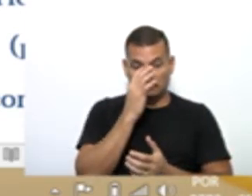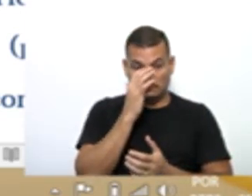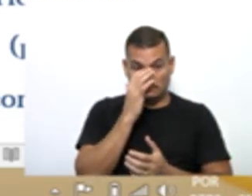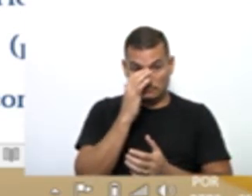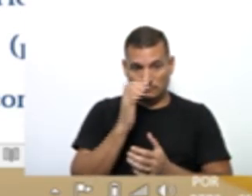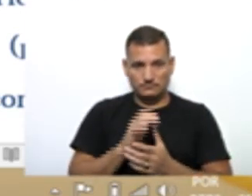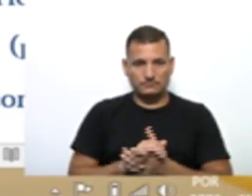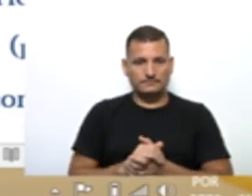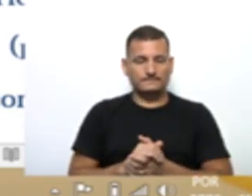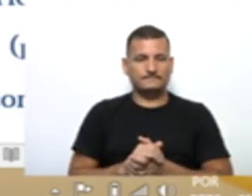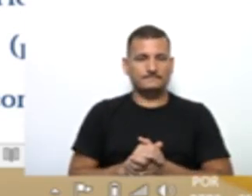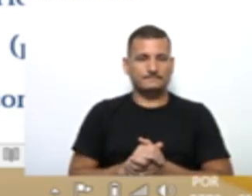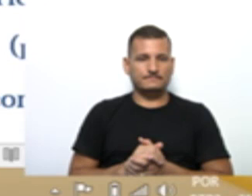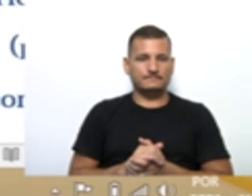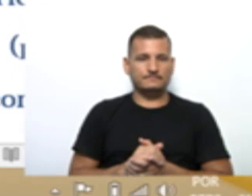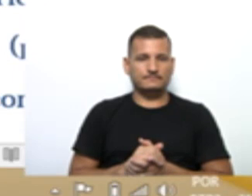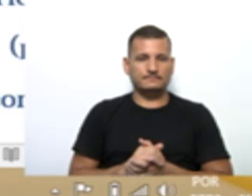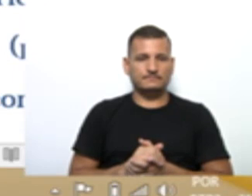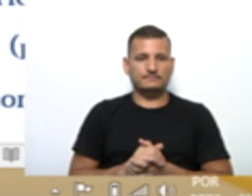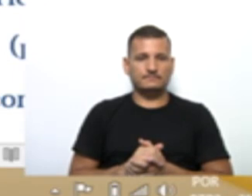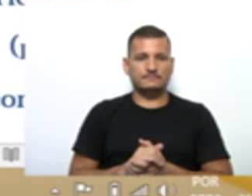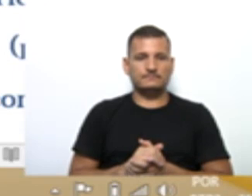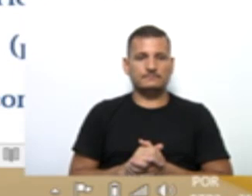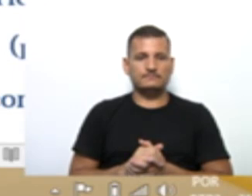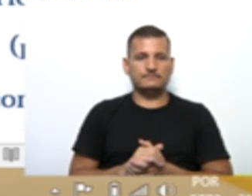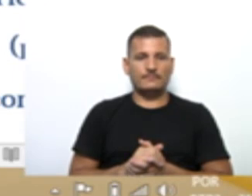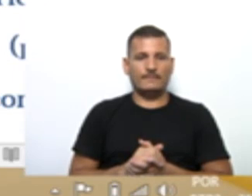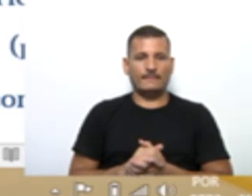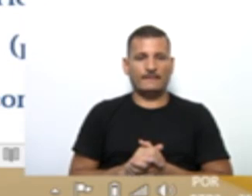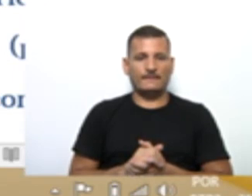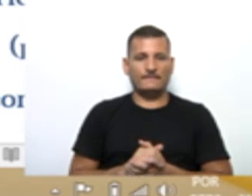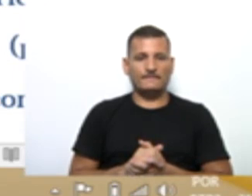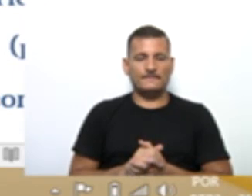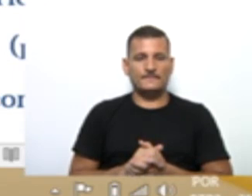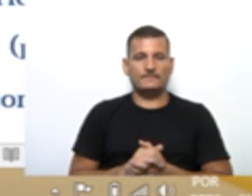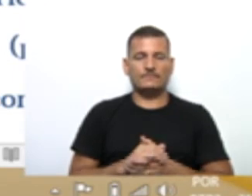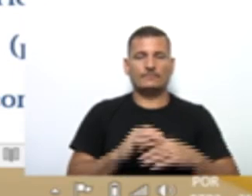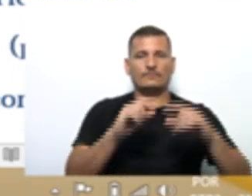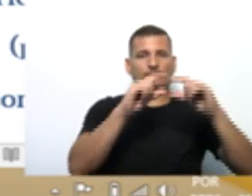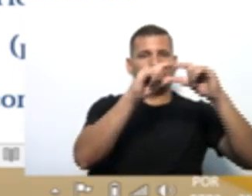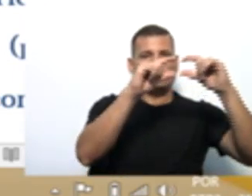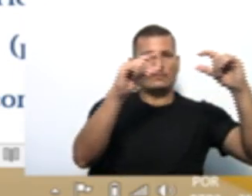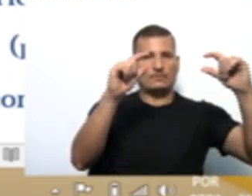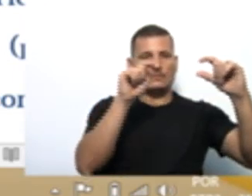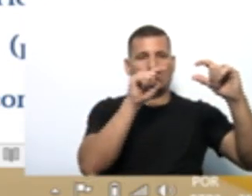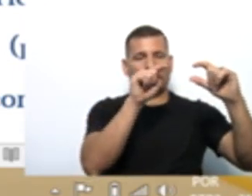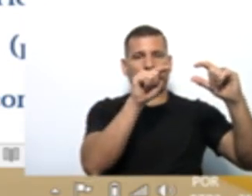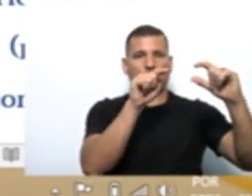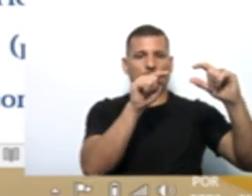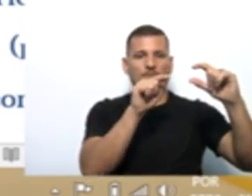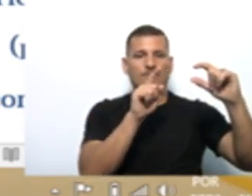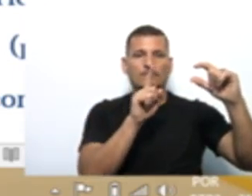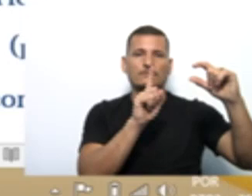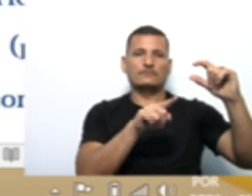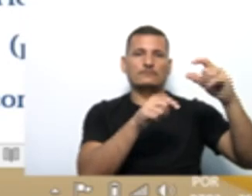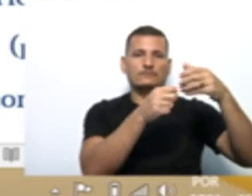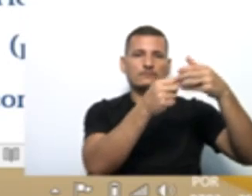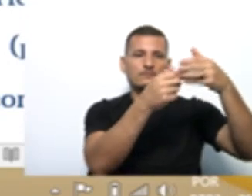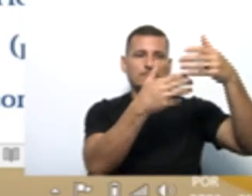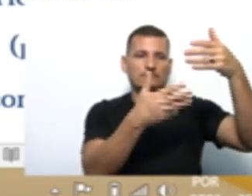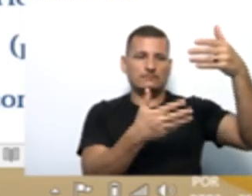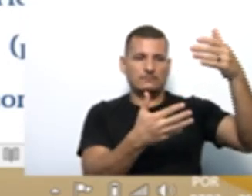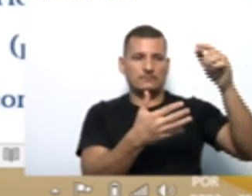a paleta fonte. Você vai selecionar aqui no canto esquerdo o estilo da